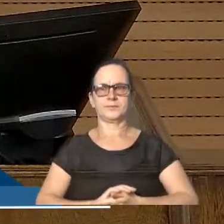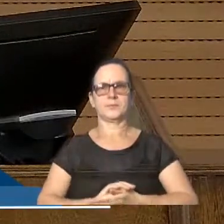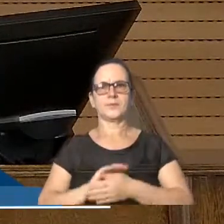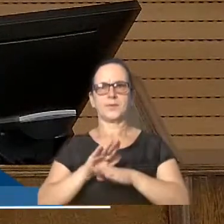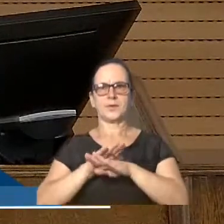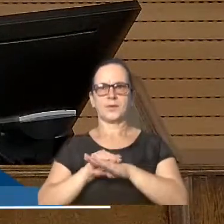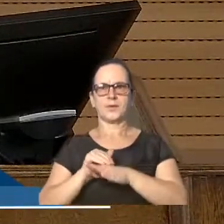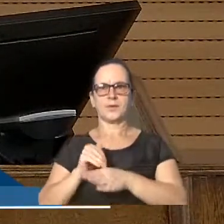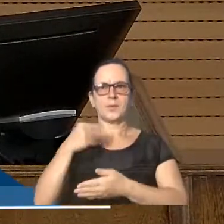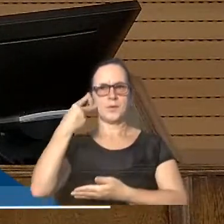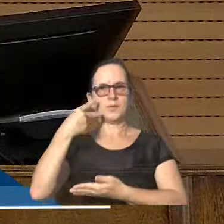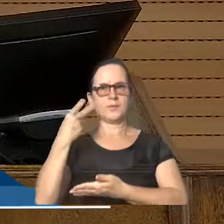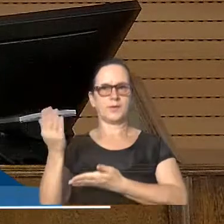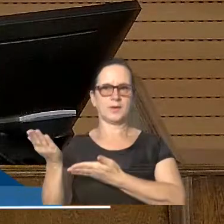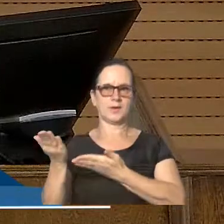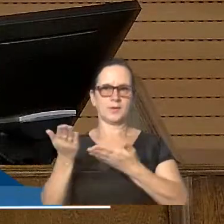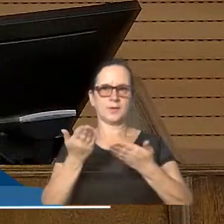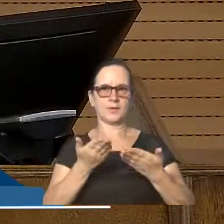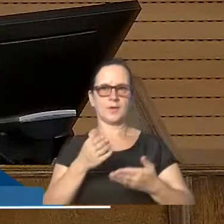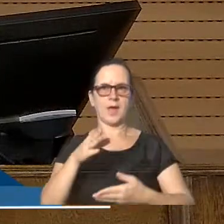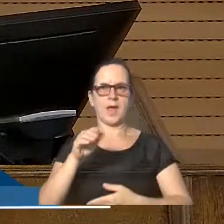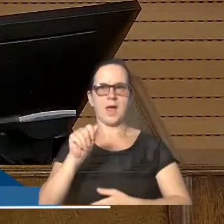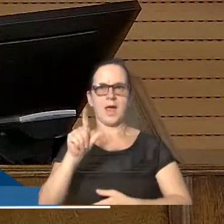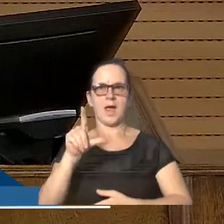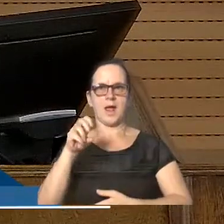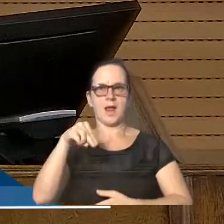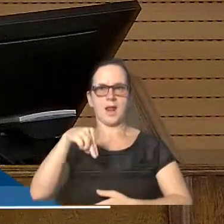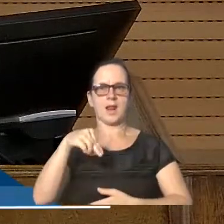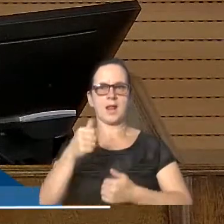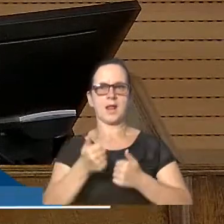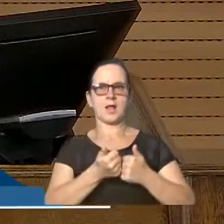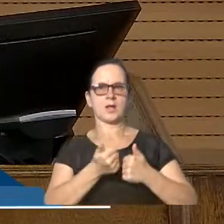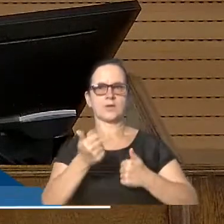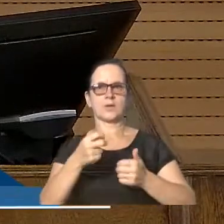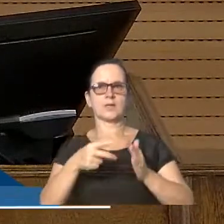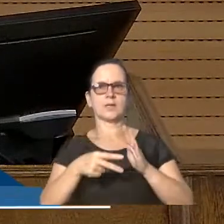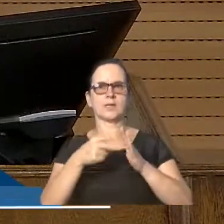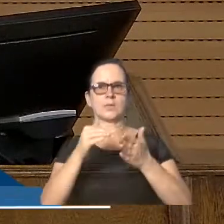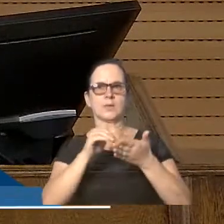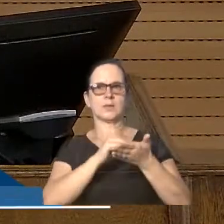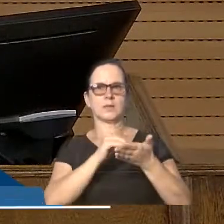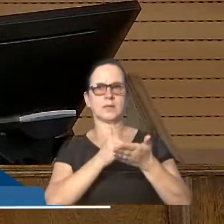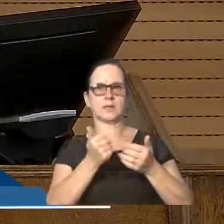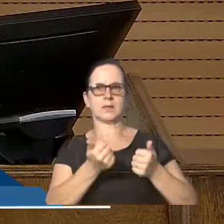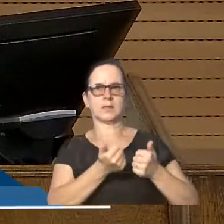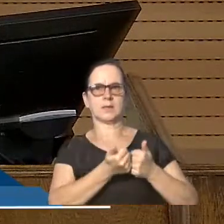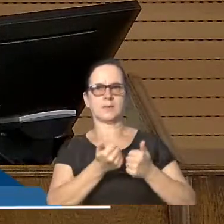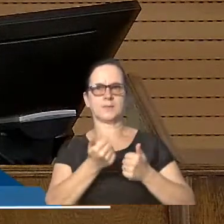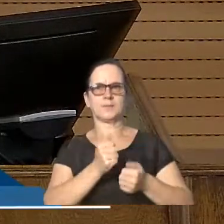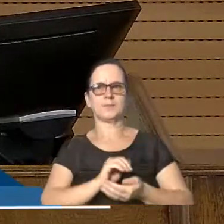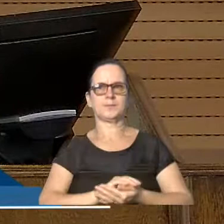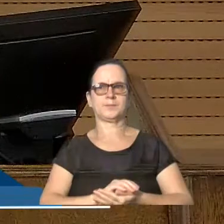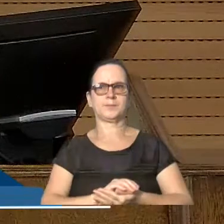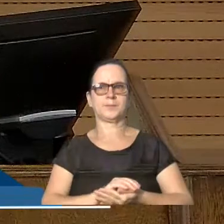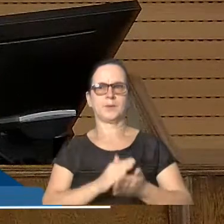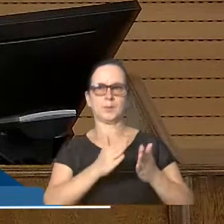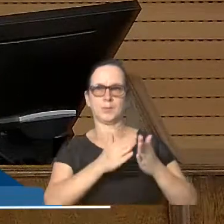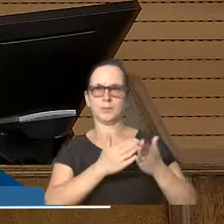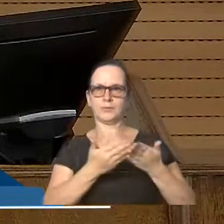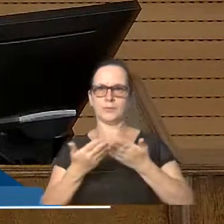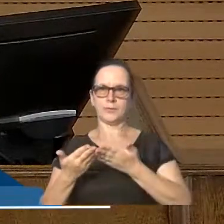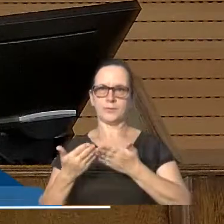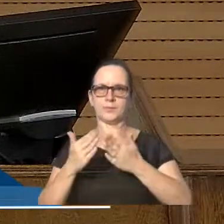Convido o vereador Alain Bonitinho Matias para ocupar a segunda secretaria. Por favor, Alain